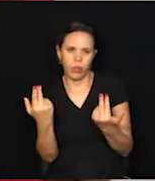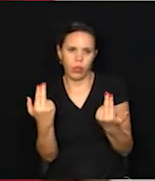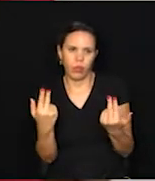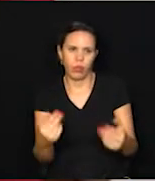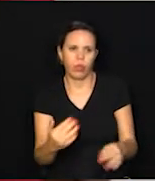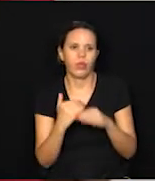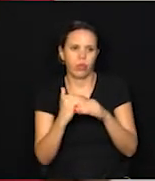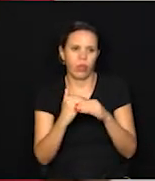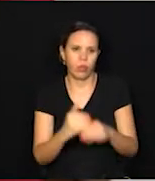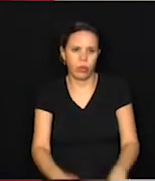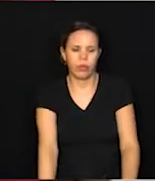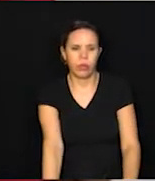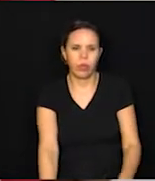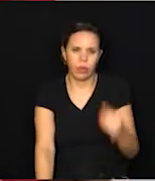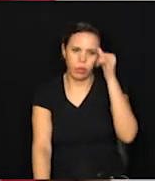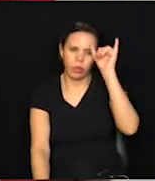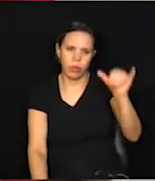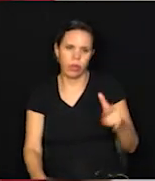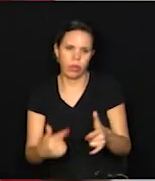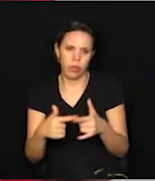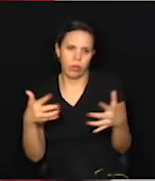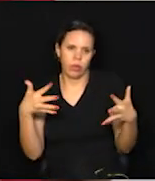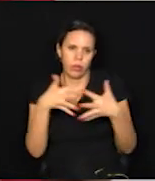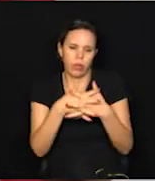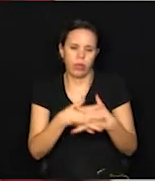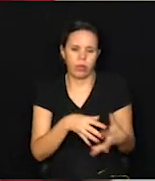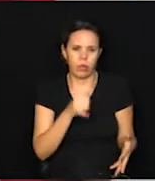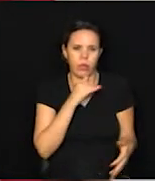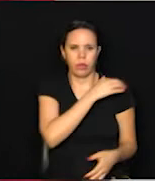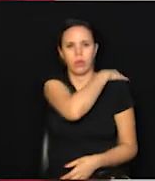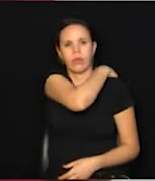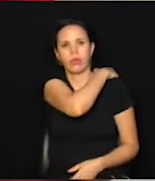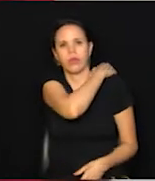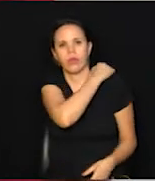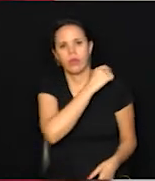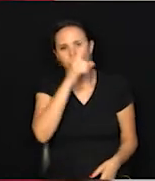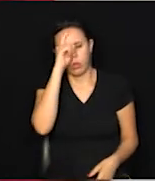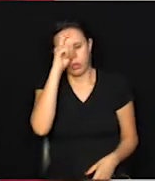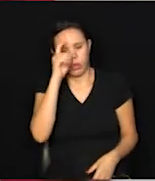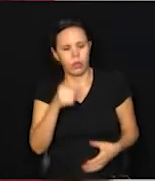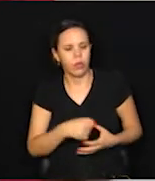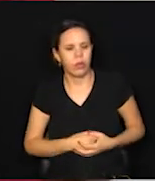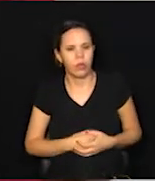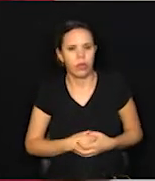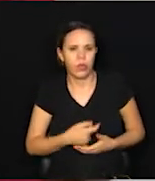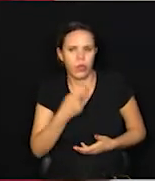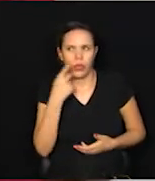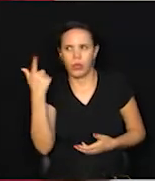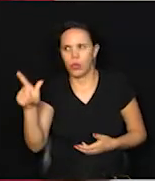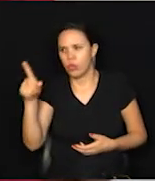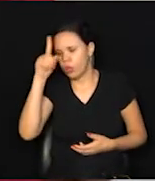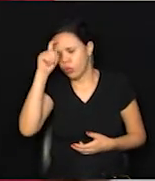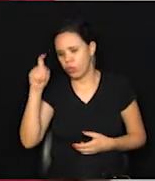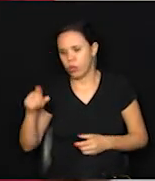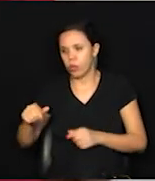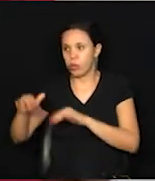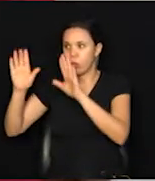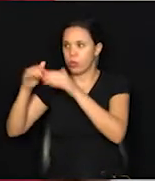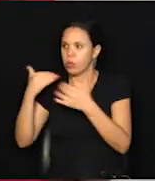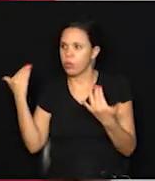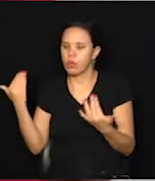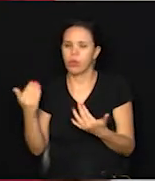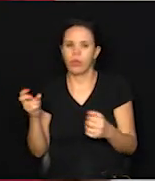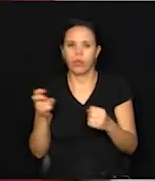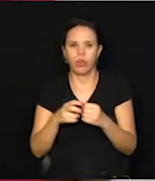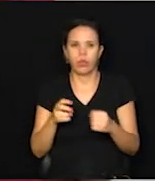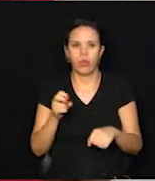e evite situações, por exemplo, onde um hospital comece a falar que o outro tem uma mortalidade maior, que o vírus